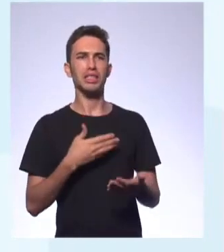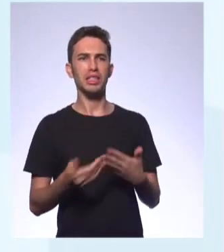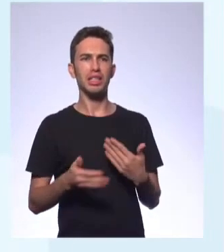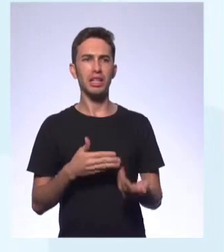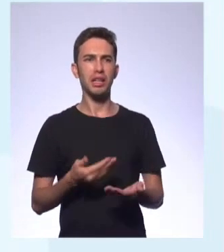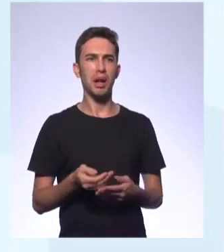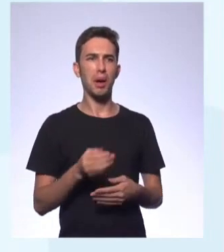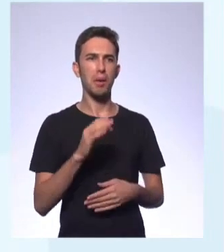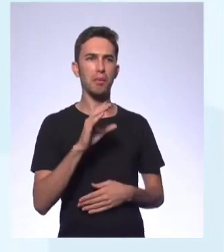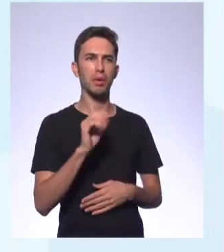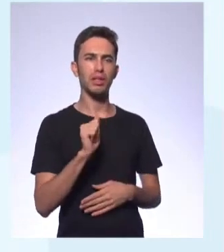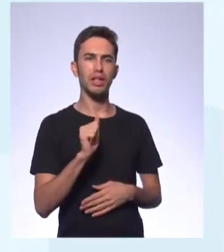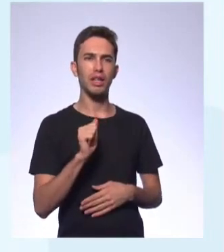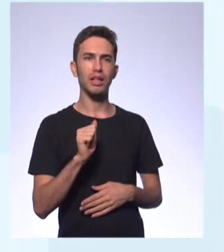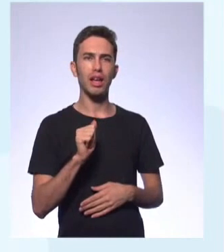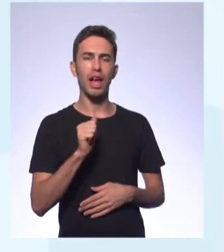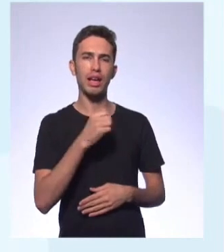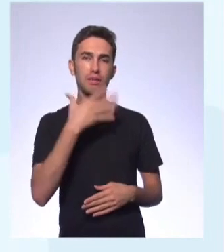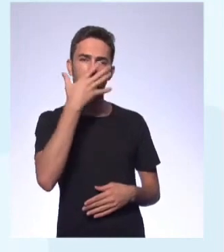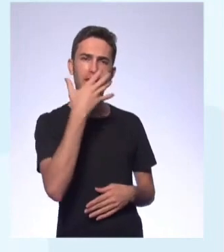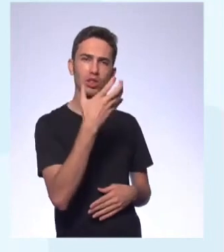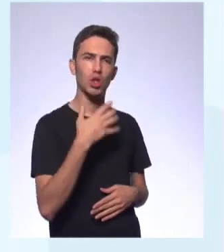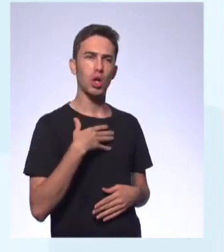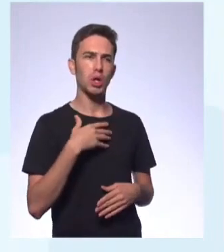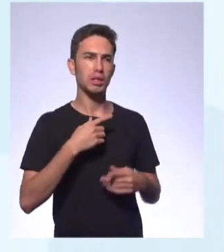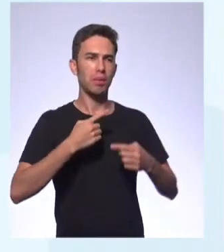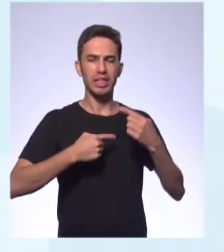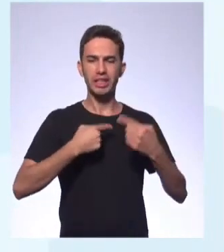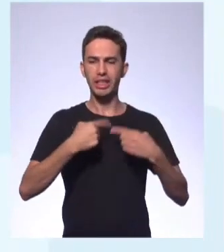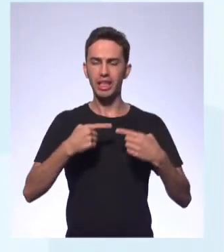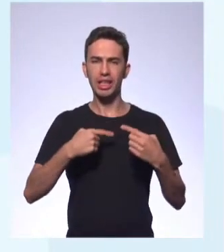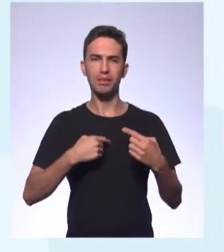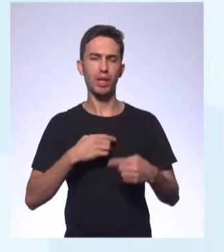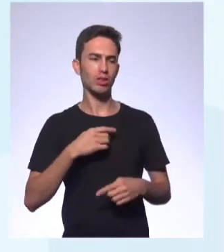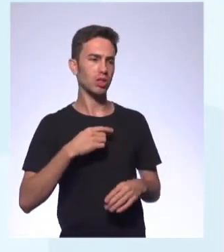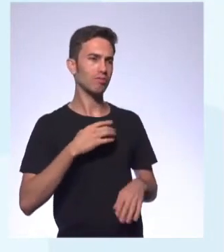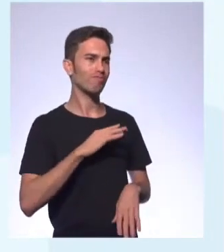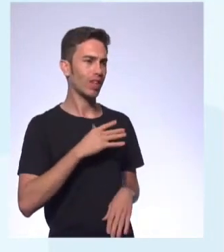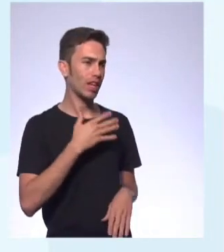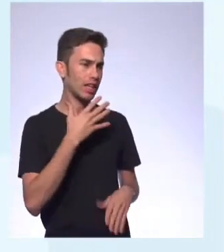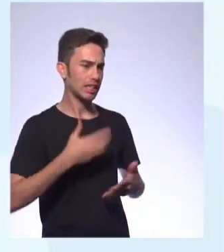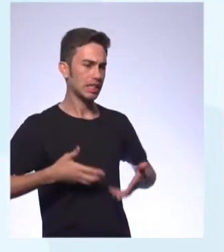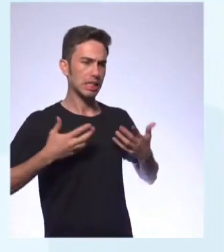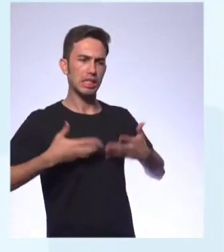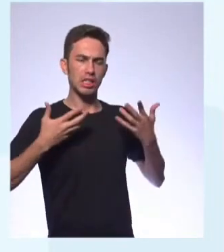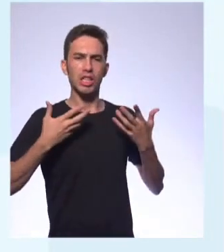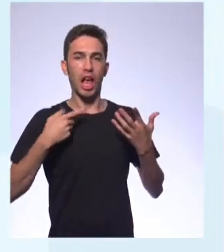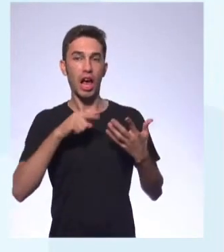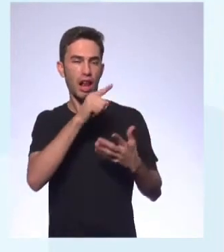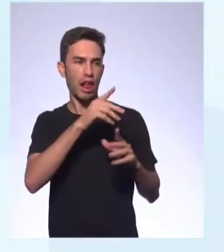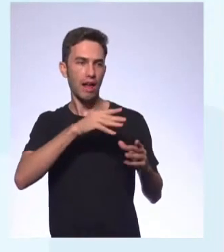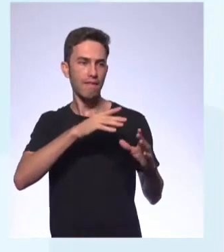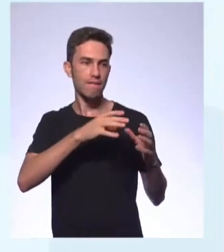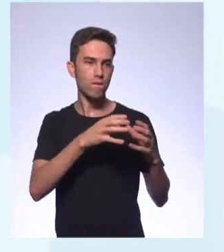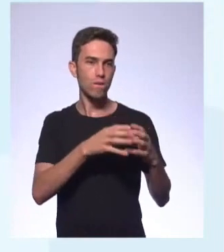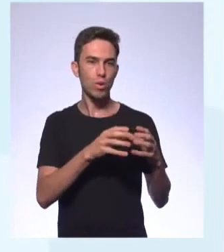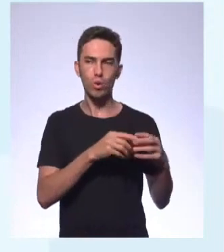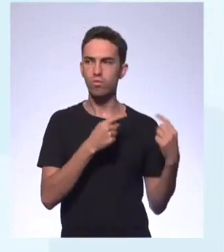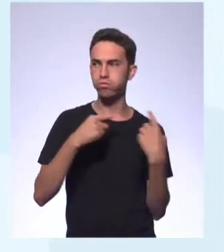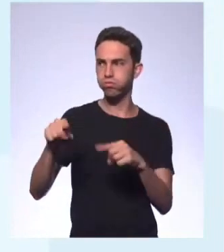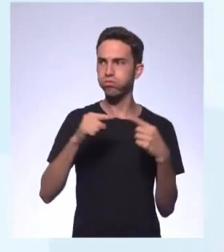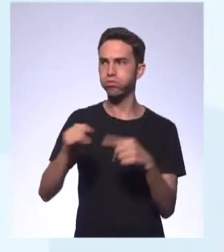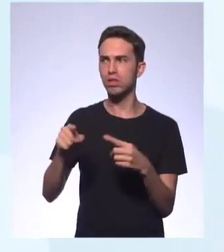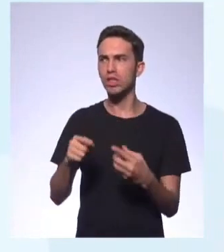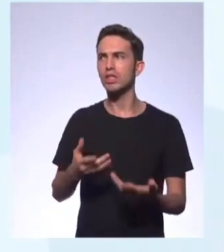aquela palha. As paixões mesquinhas, paixões políticas, exaltam os ânimos de tal modo que uma facção não teme eliminar o